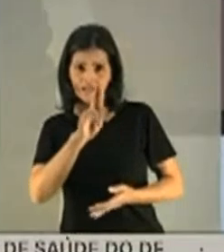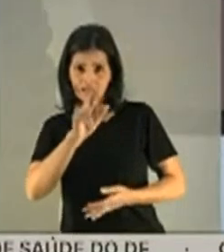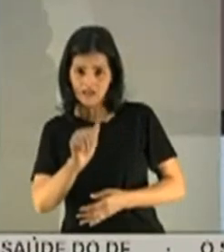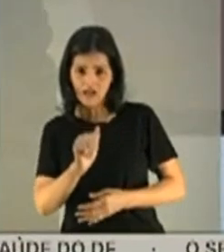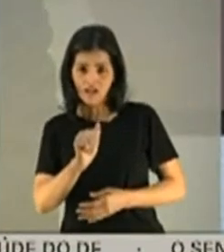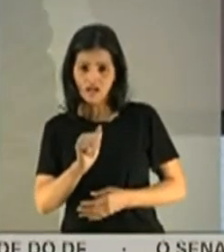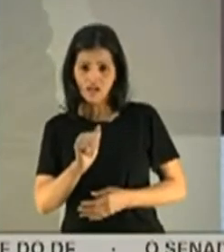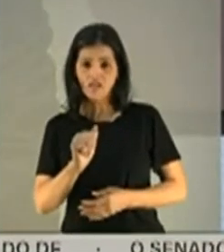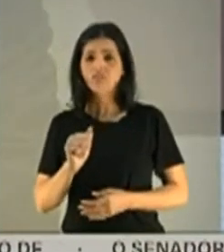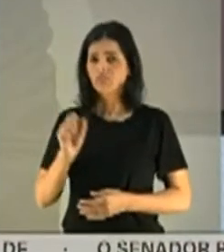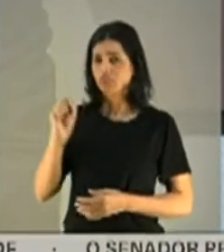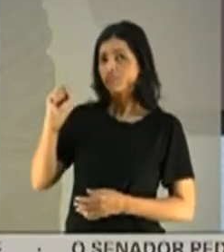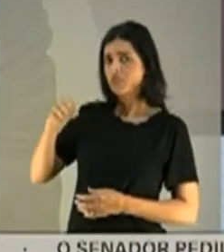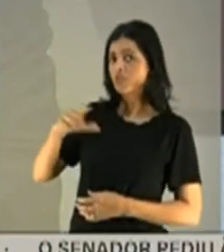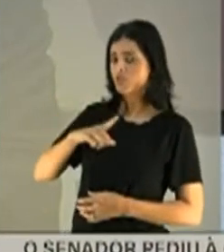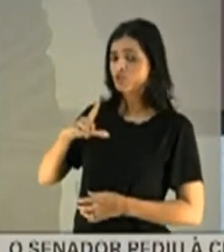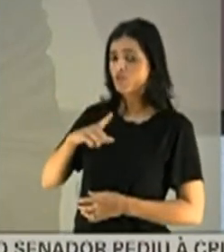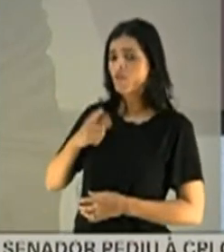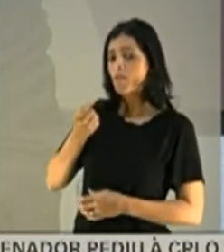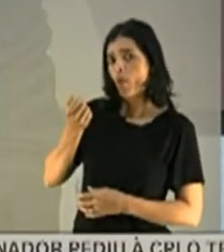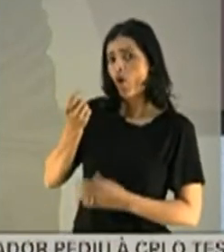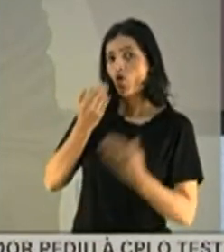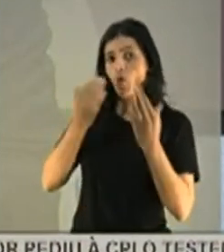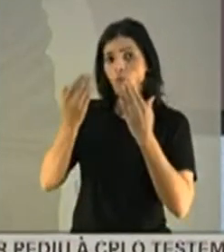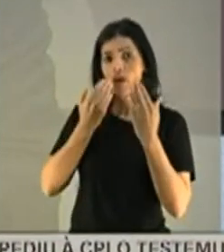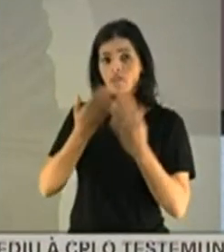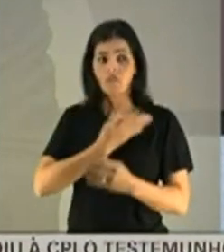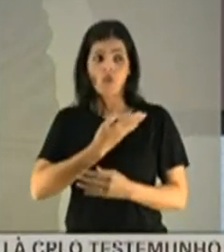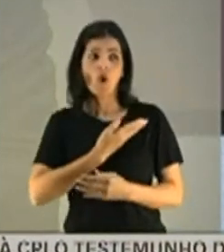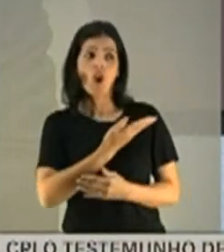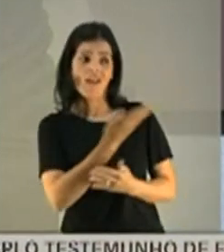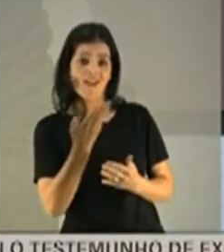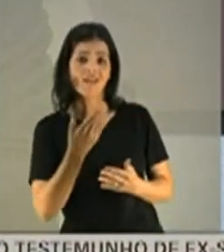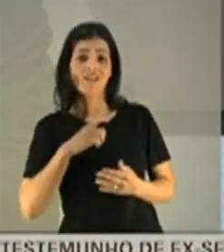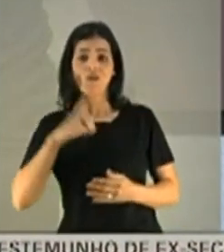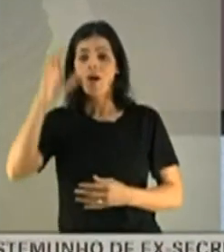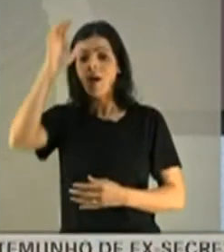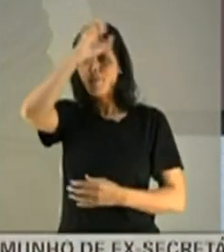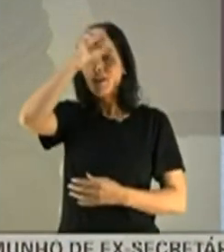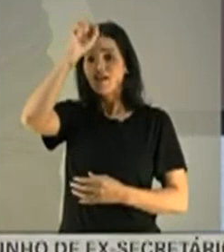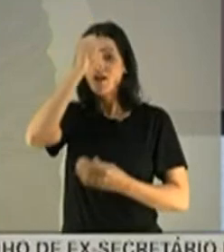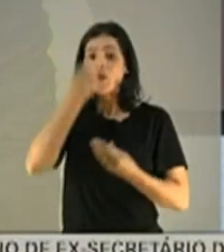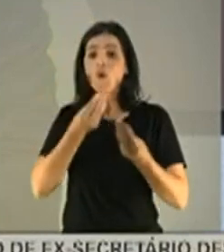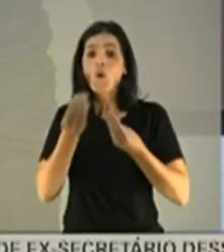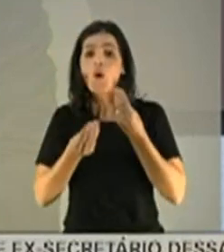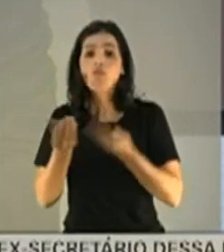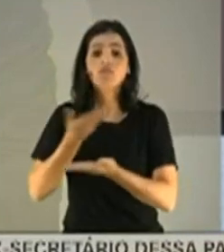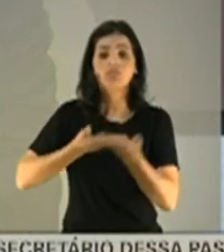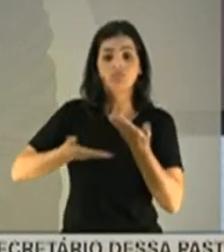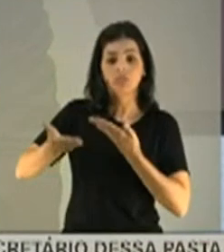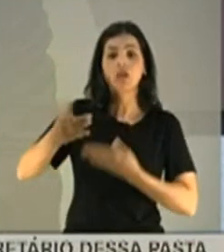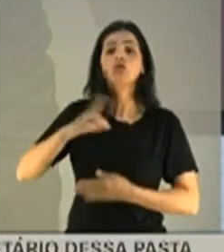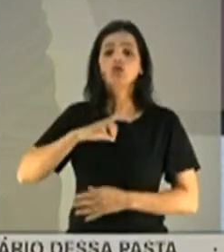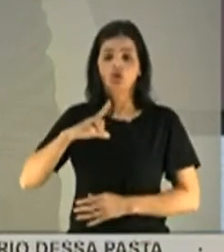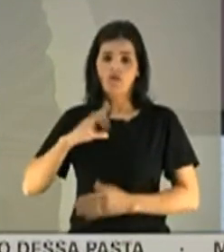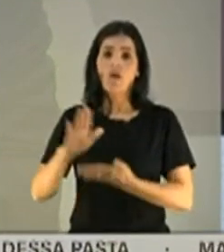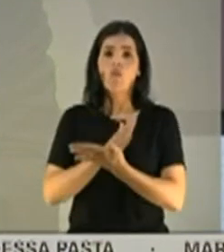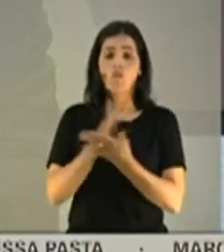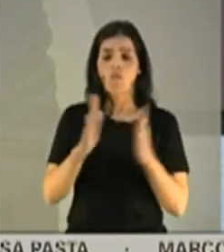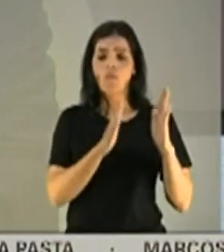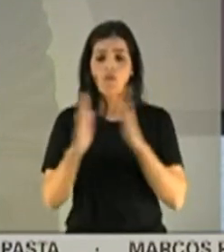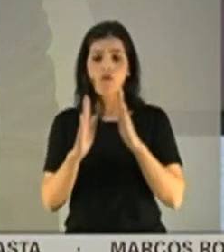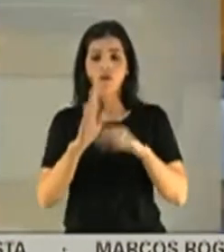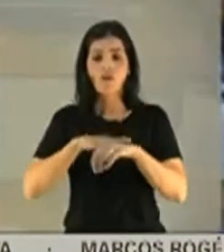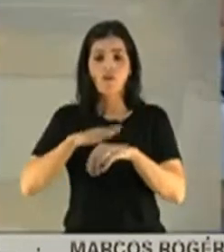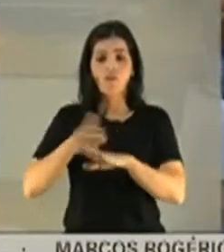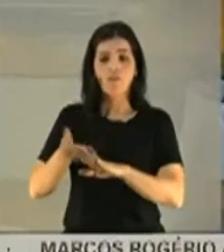sim. Poucas, né, em comparação aos meus colegas, bem poucas, que eu estou aprendendo como é que faz. Mas tive sim, em alguns momentos. Está